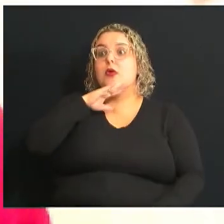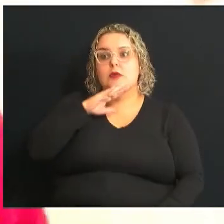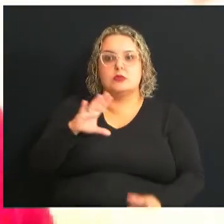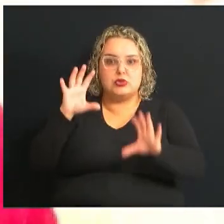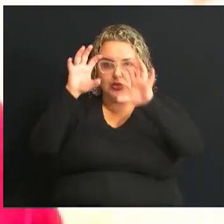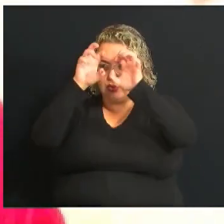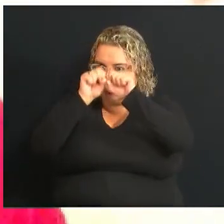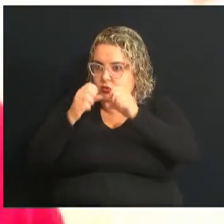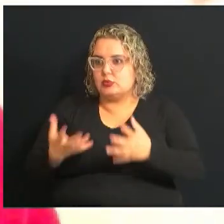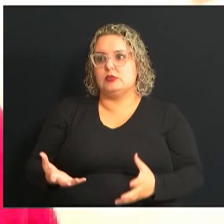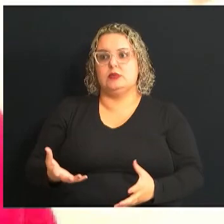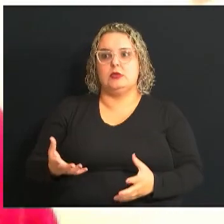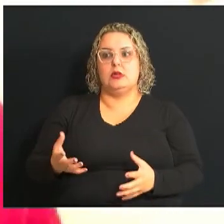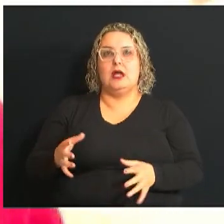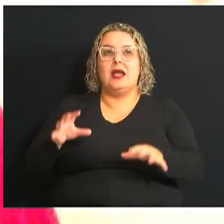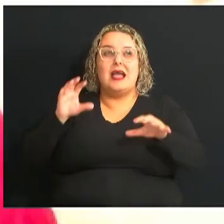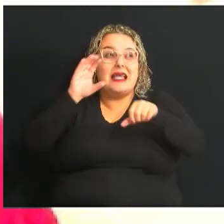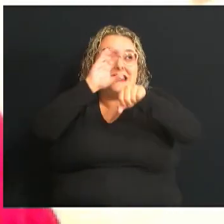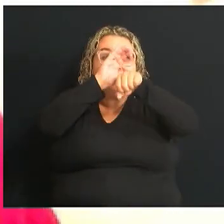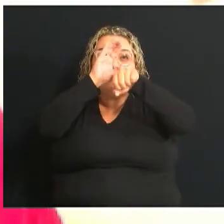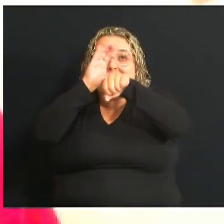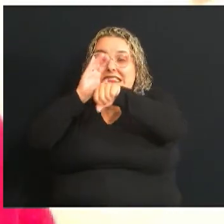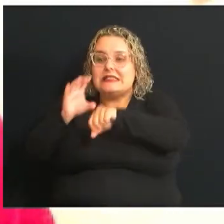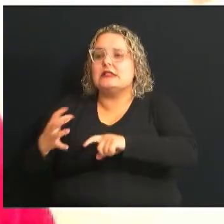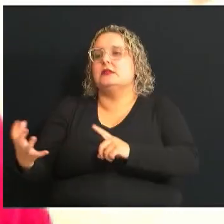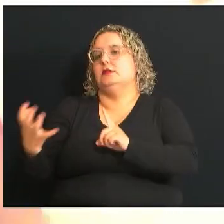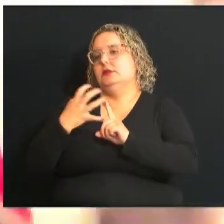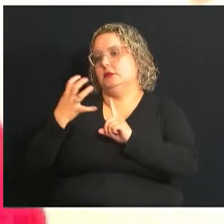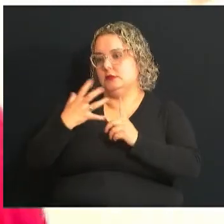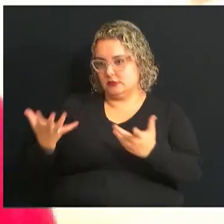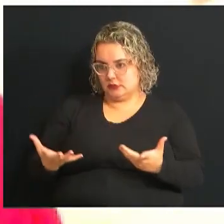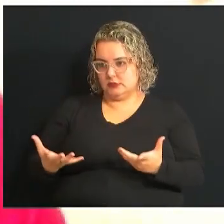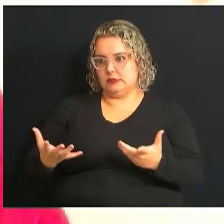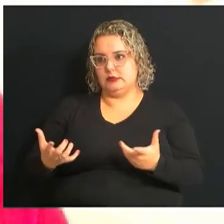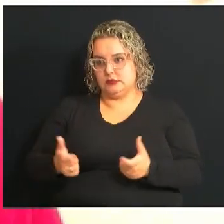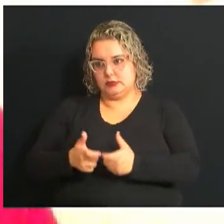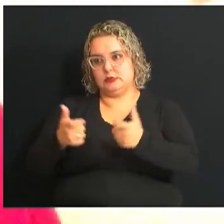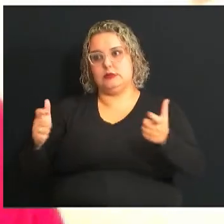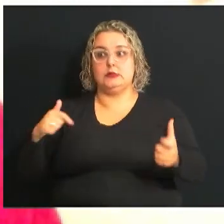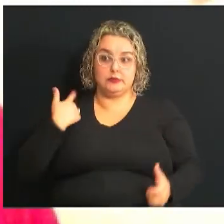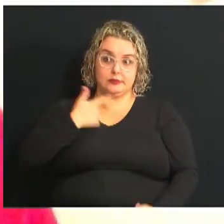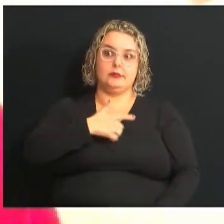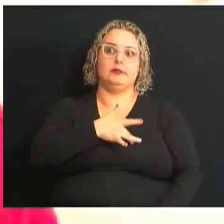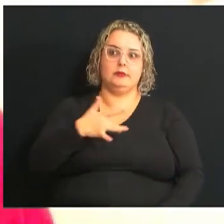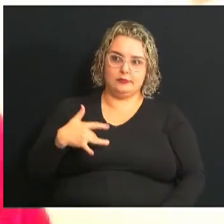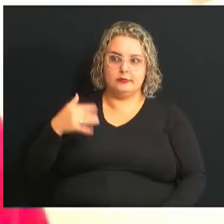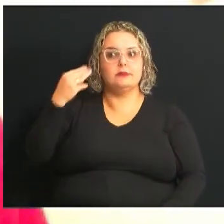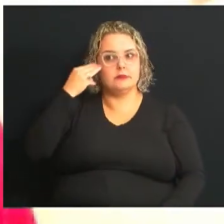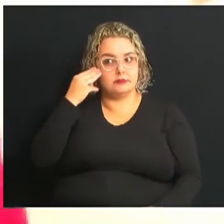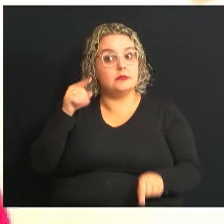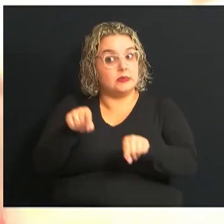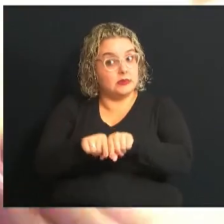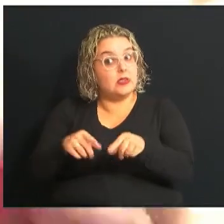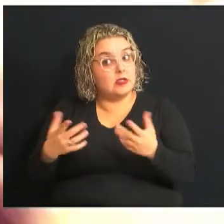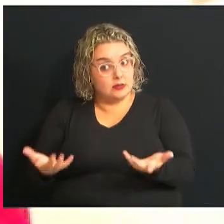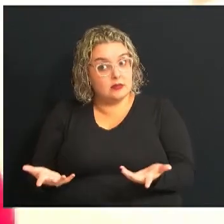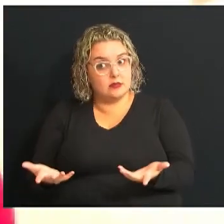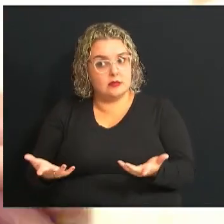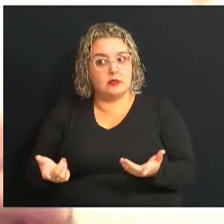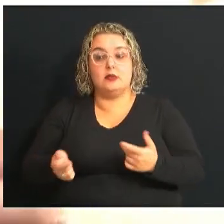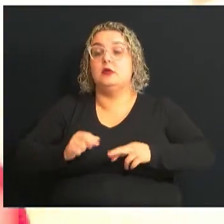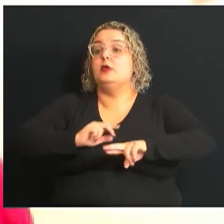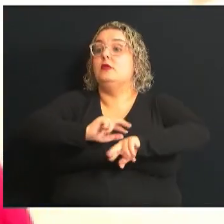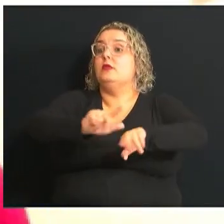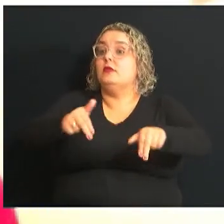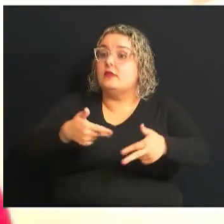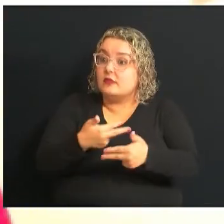é muito cinza. Então, isso tem um impacto gigantesco na nossa saúde mental também, né? Então, são várias coisas